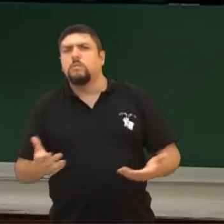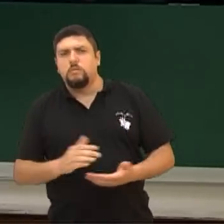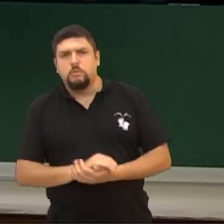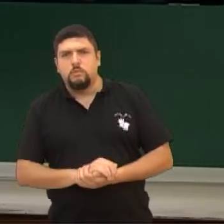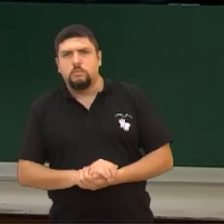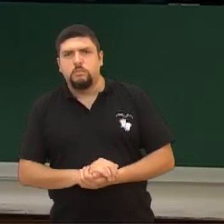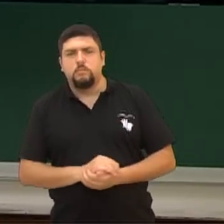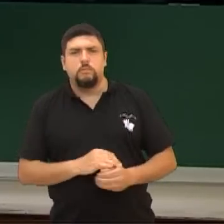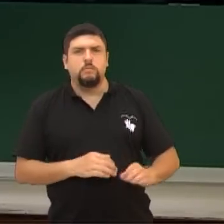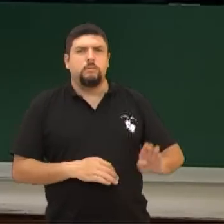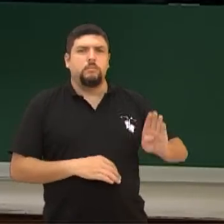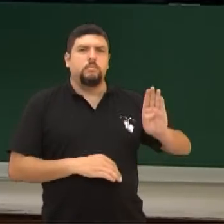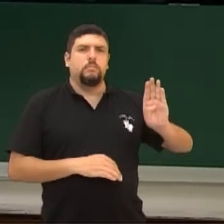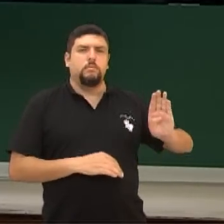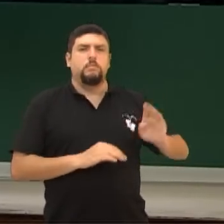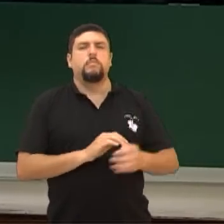B.